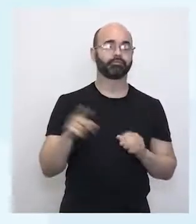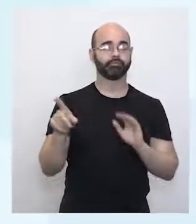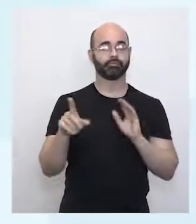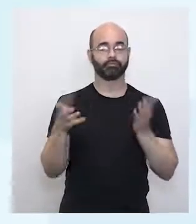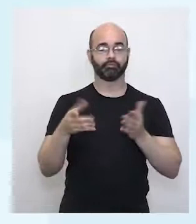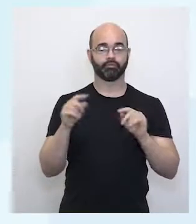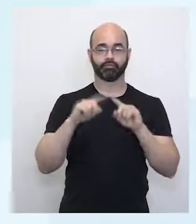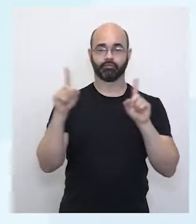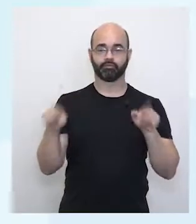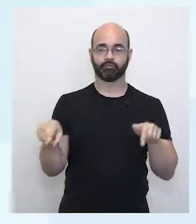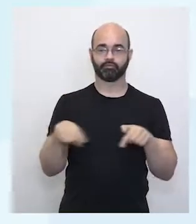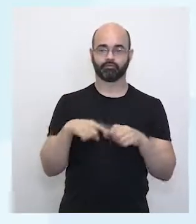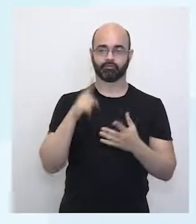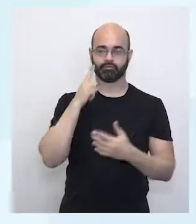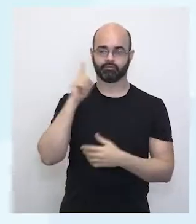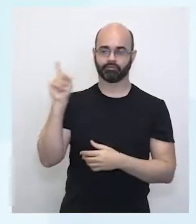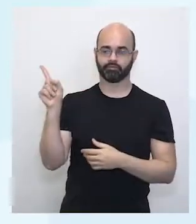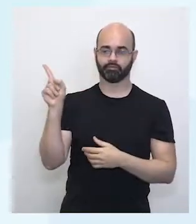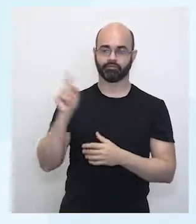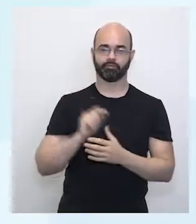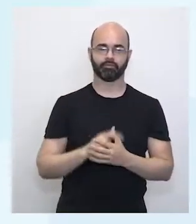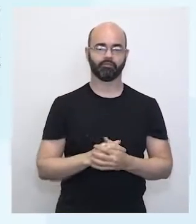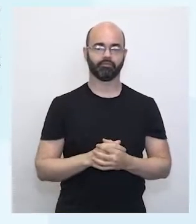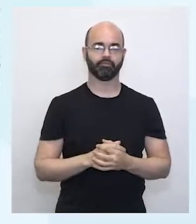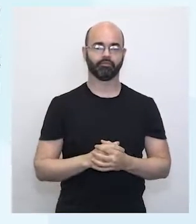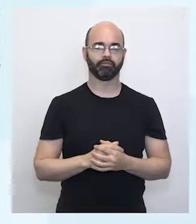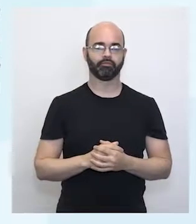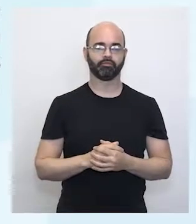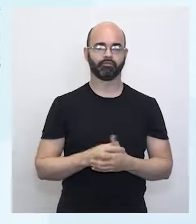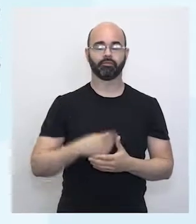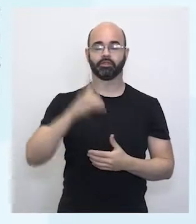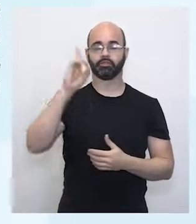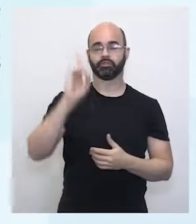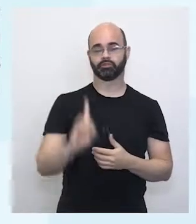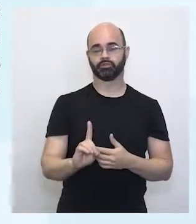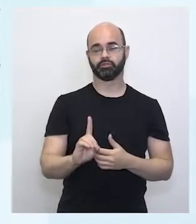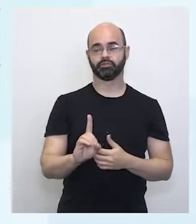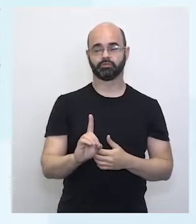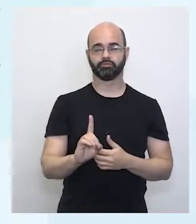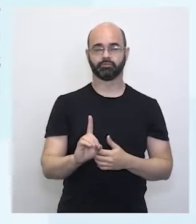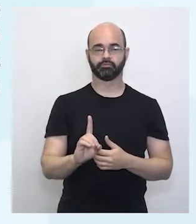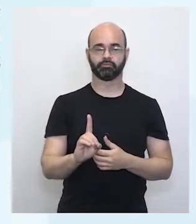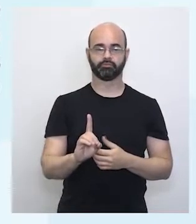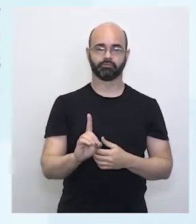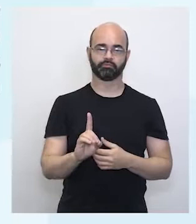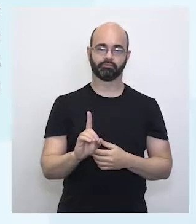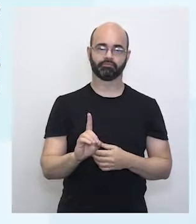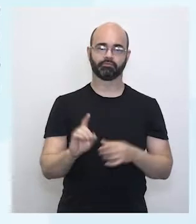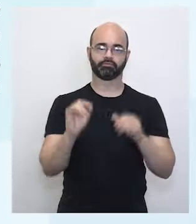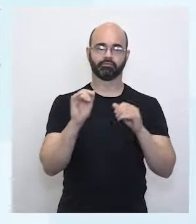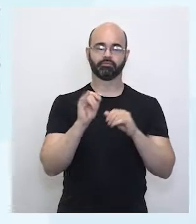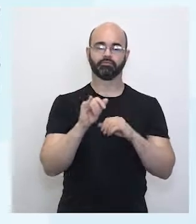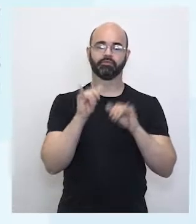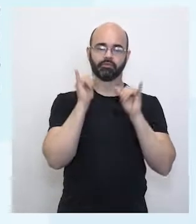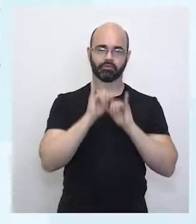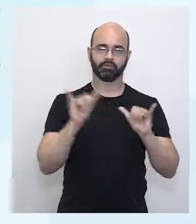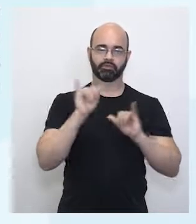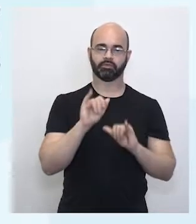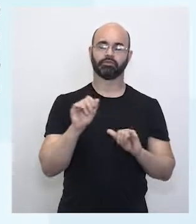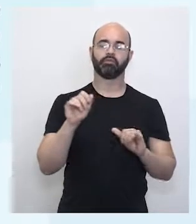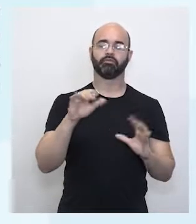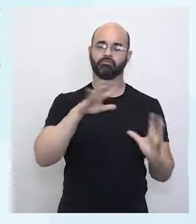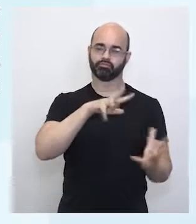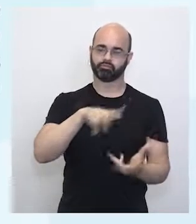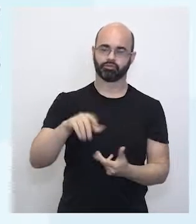aí a gente vai ver, né, a questão aí dos direitos, né, da Declaração Universal dos Direitos